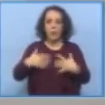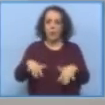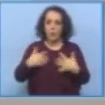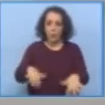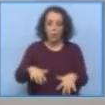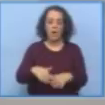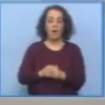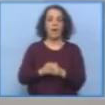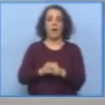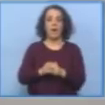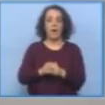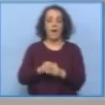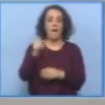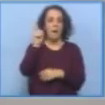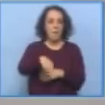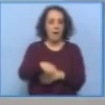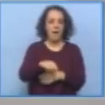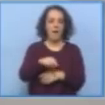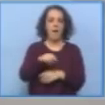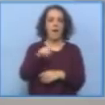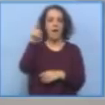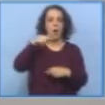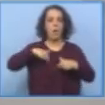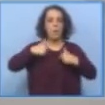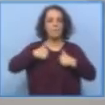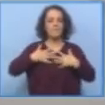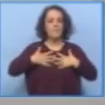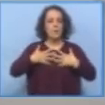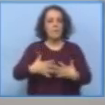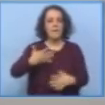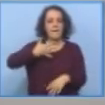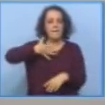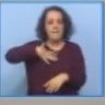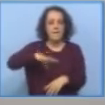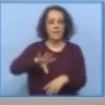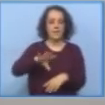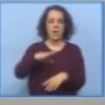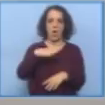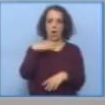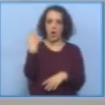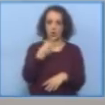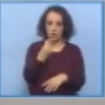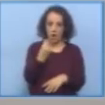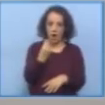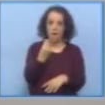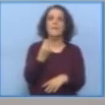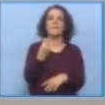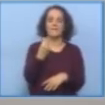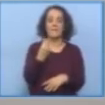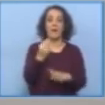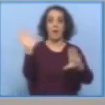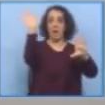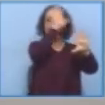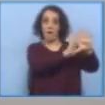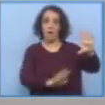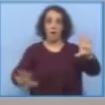sobretudo, quando ele teve aquela vontade de juntar em Czestochowa os jovens do leste e do oeste, foi de